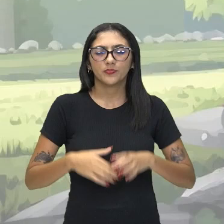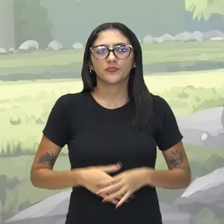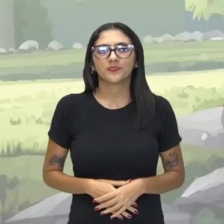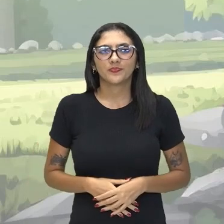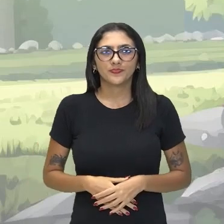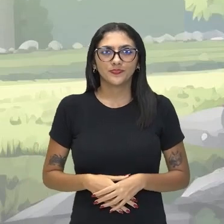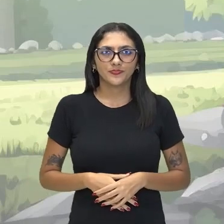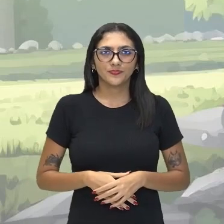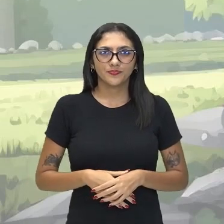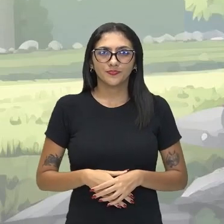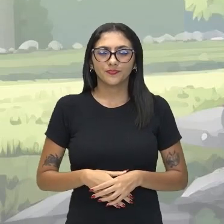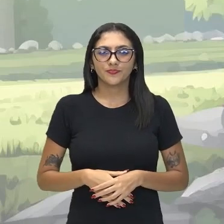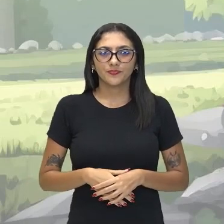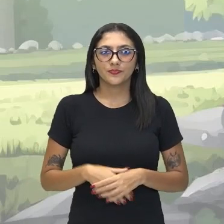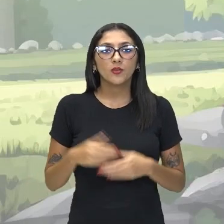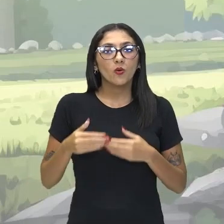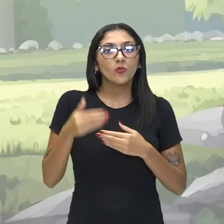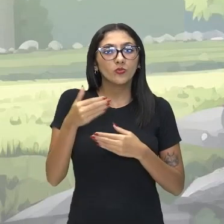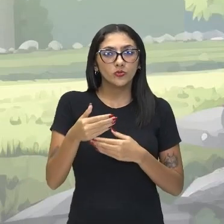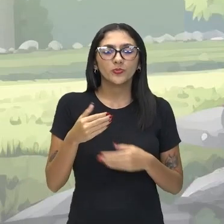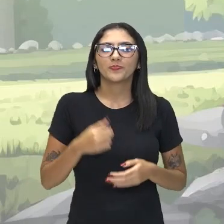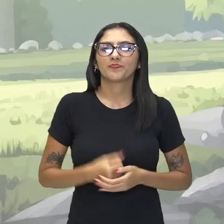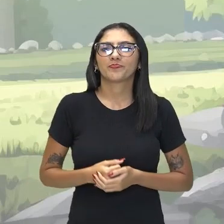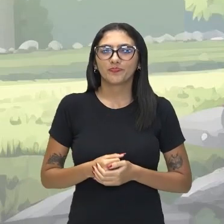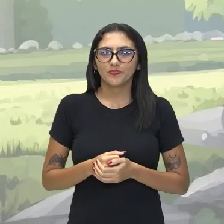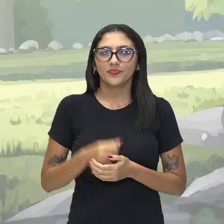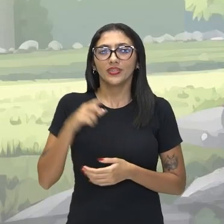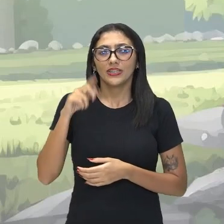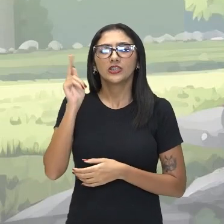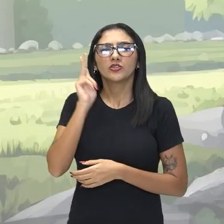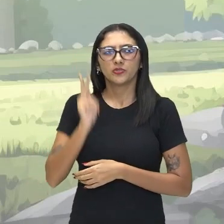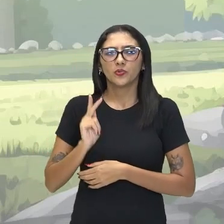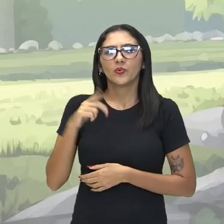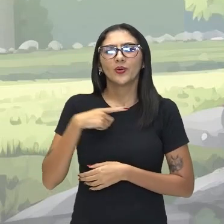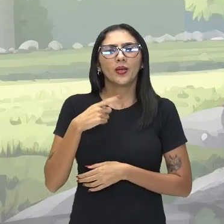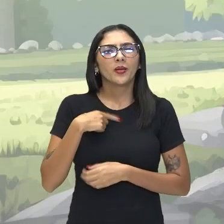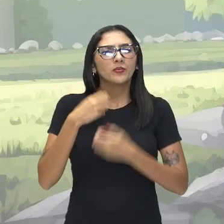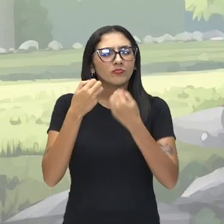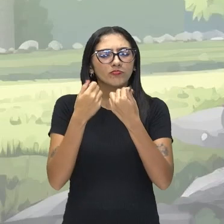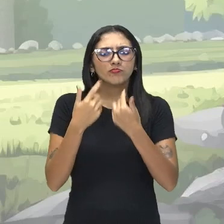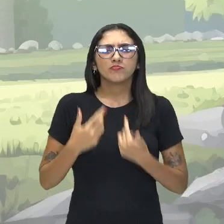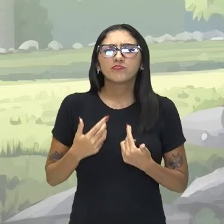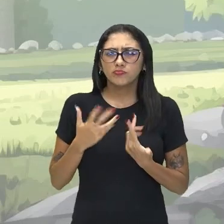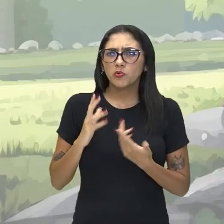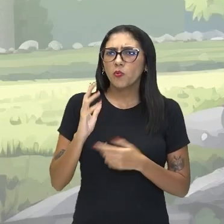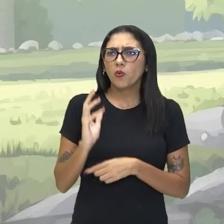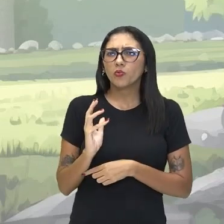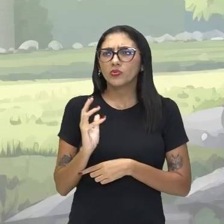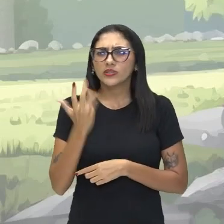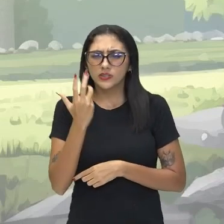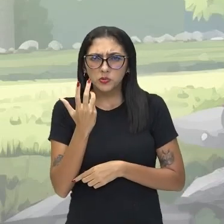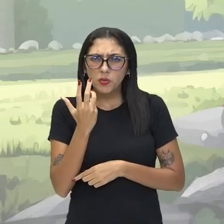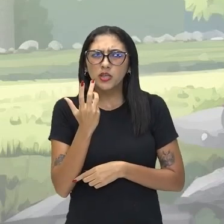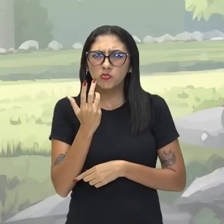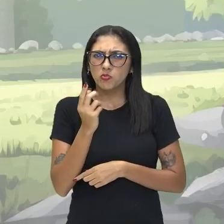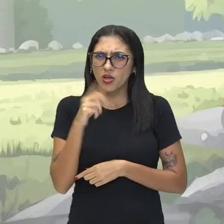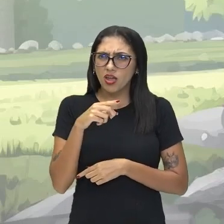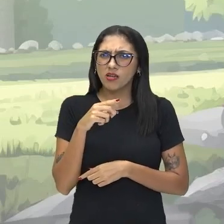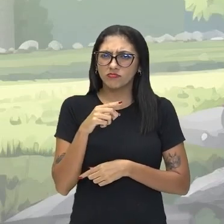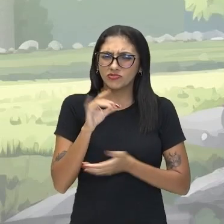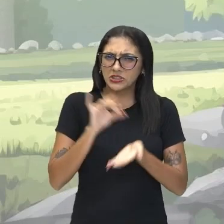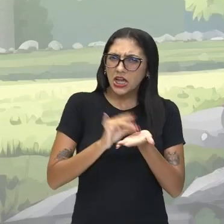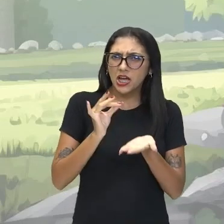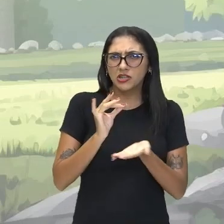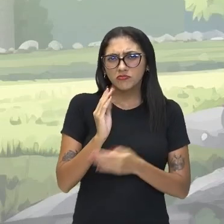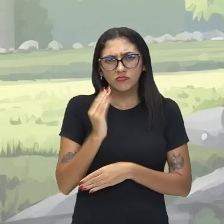tá? Continuando, o conto é um relato de acontecimento falso ou verdadeiro, né? A gente